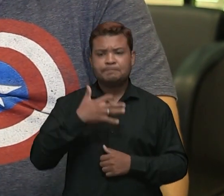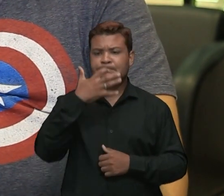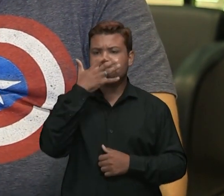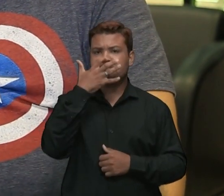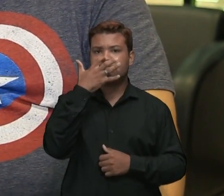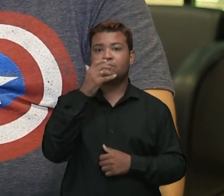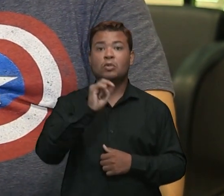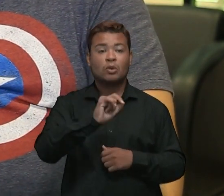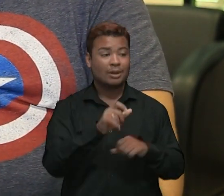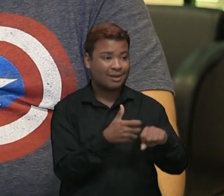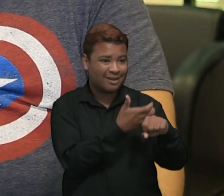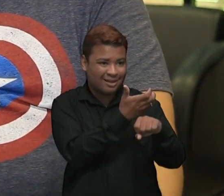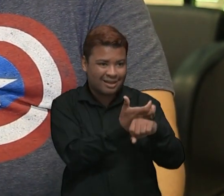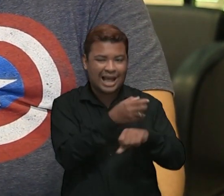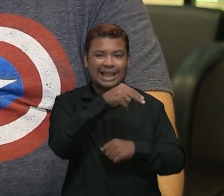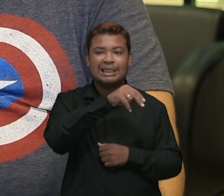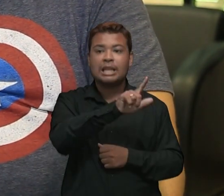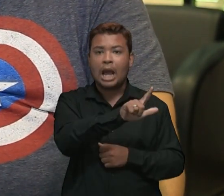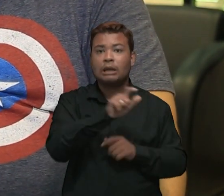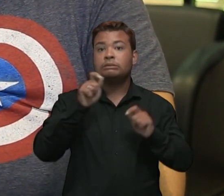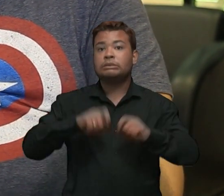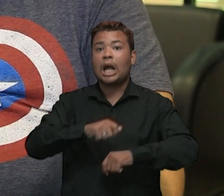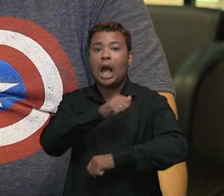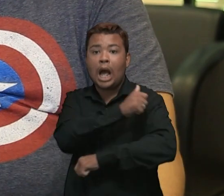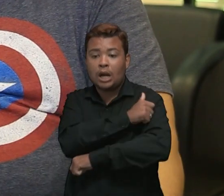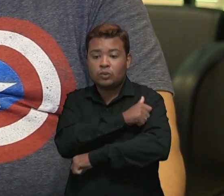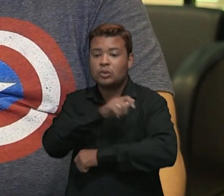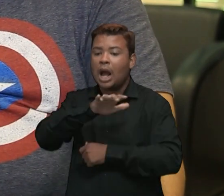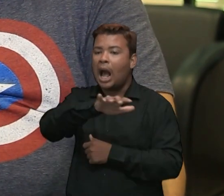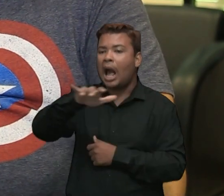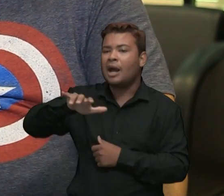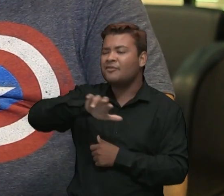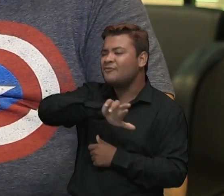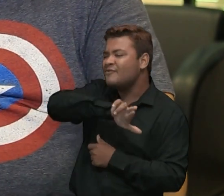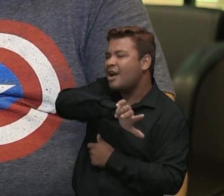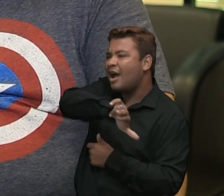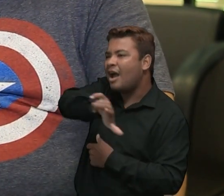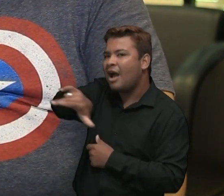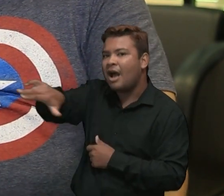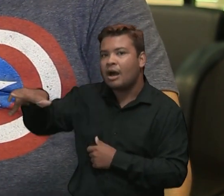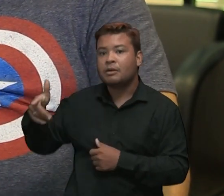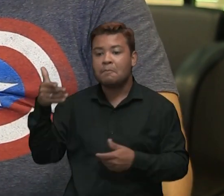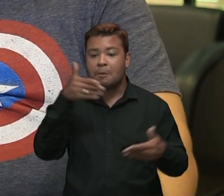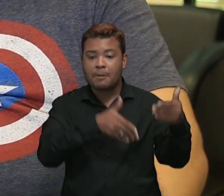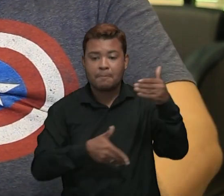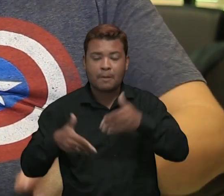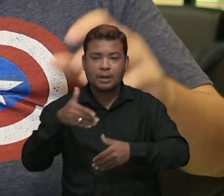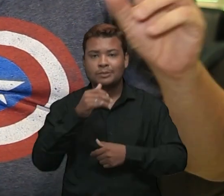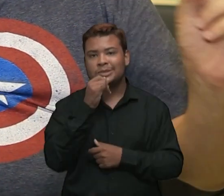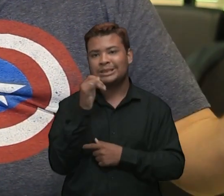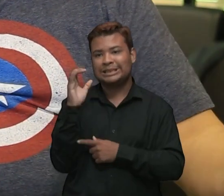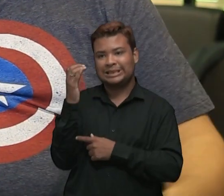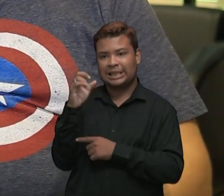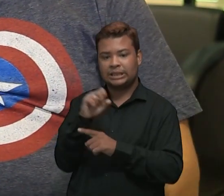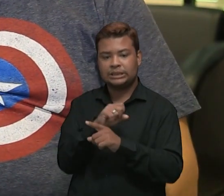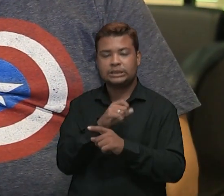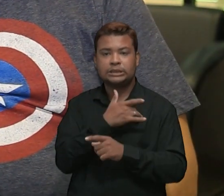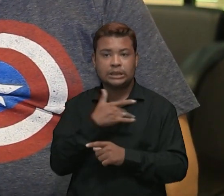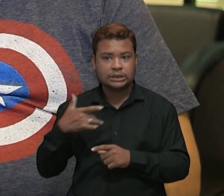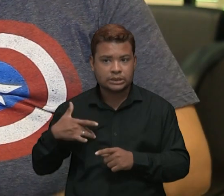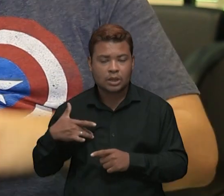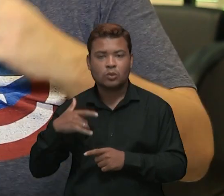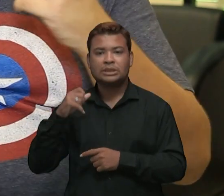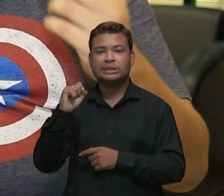Núcleo Livre, em que você pode ter alunos de várias áreas do conhecimento. Ciências da saúde, ciências humanas,